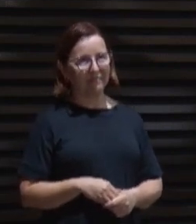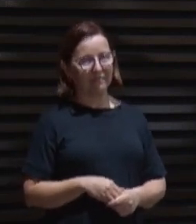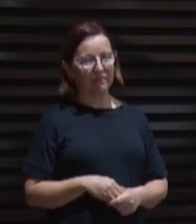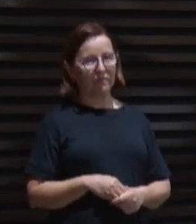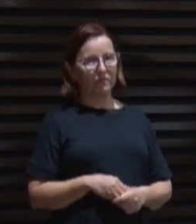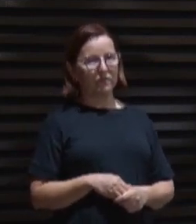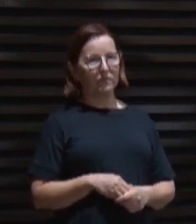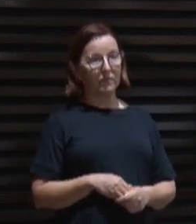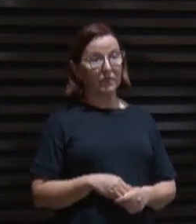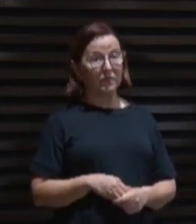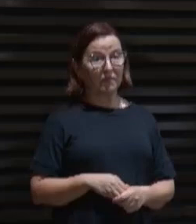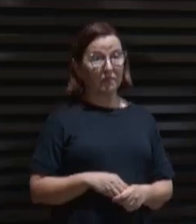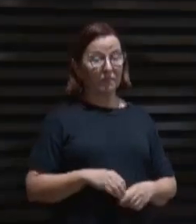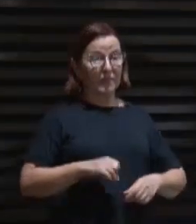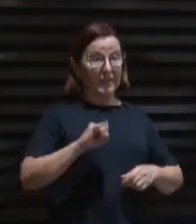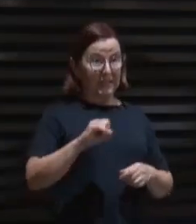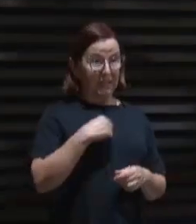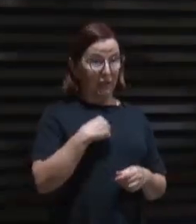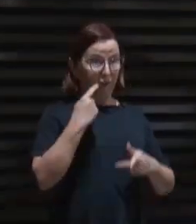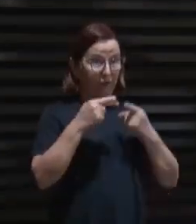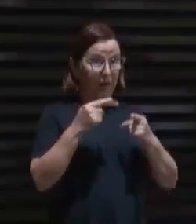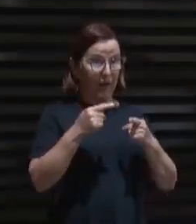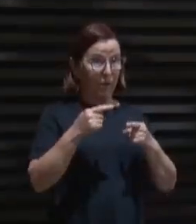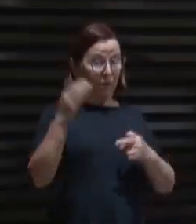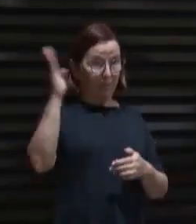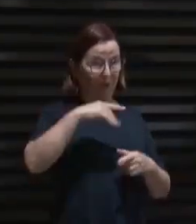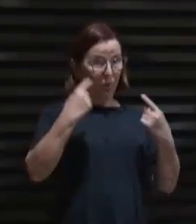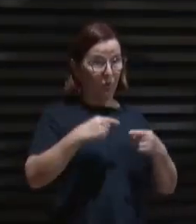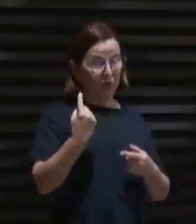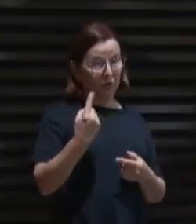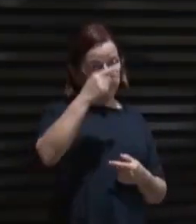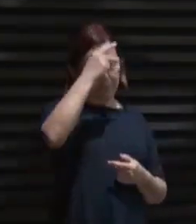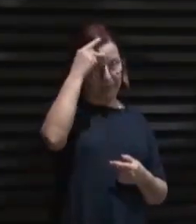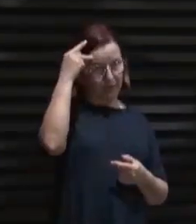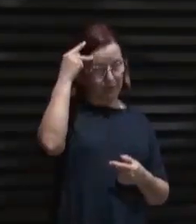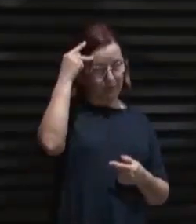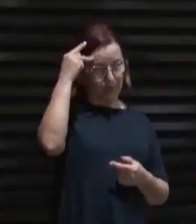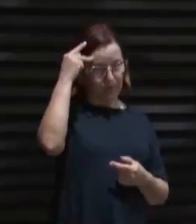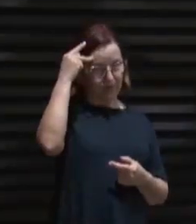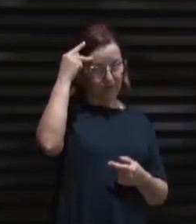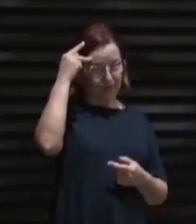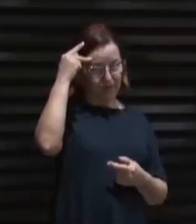Quando eu falo mal contra uma pessoa porque em Cristo morreu,